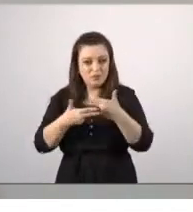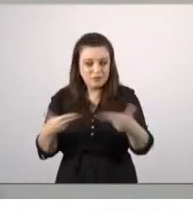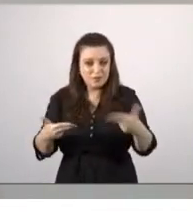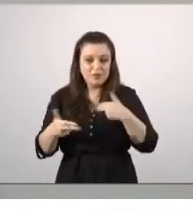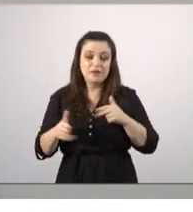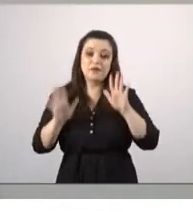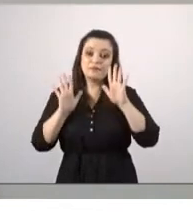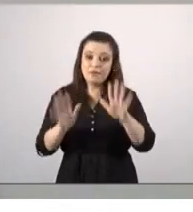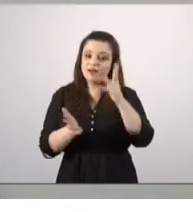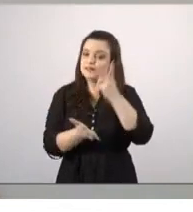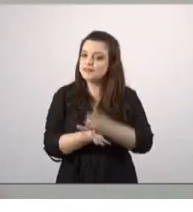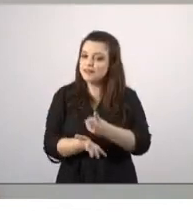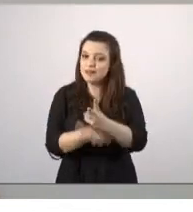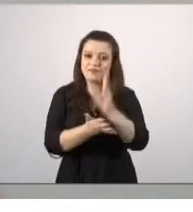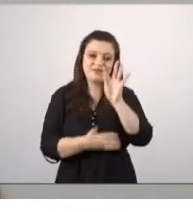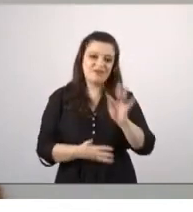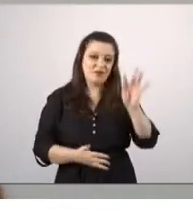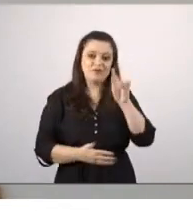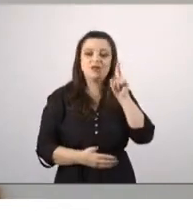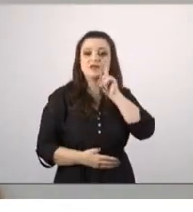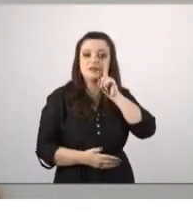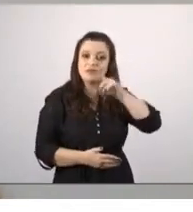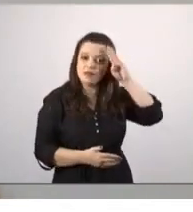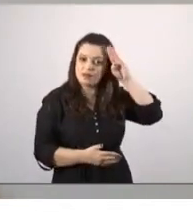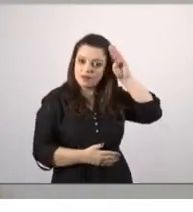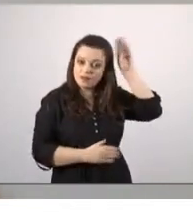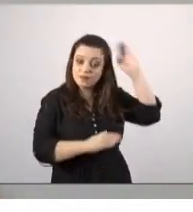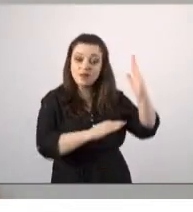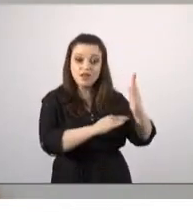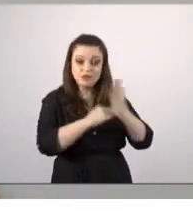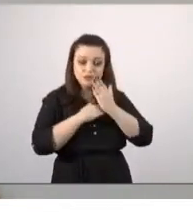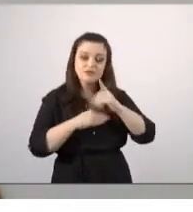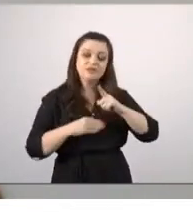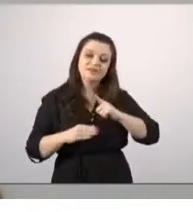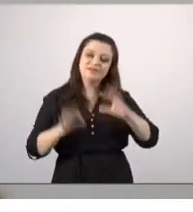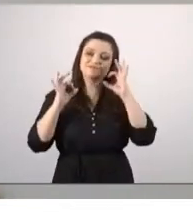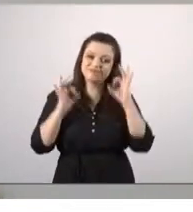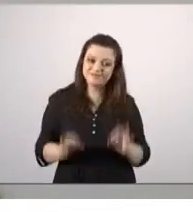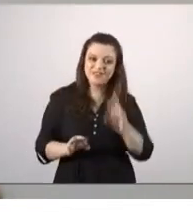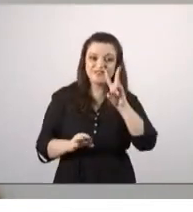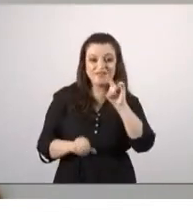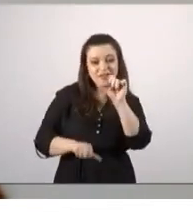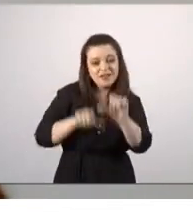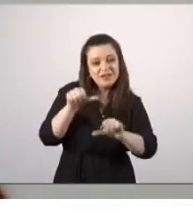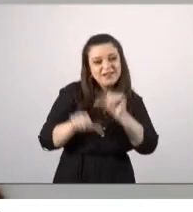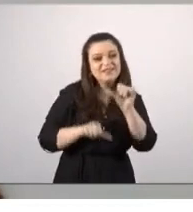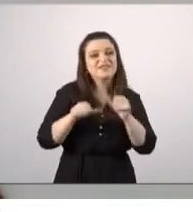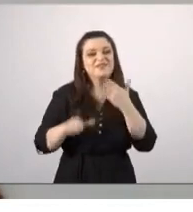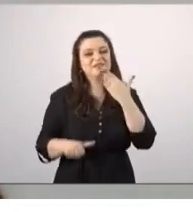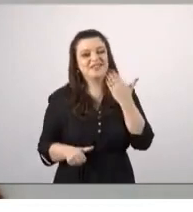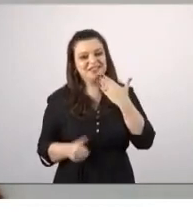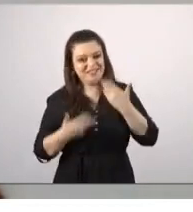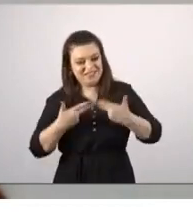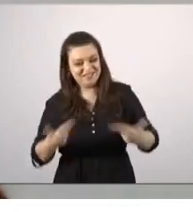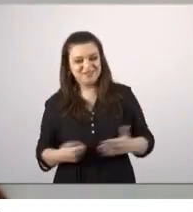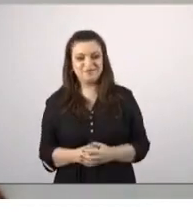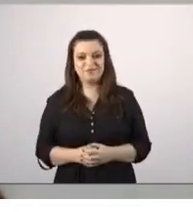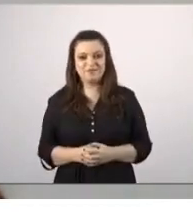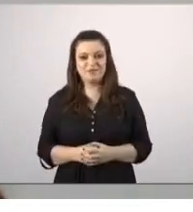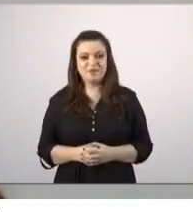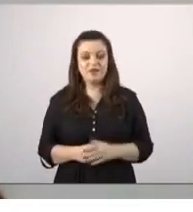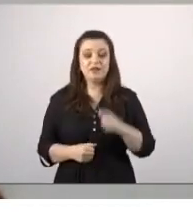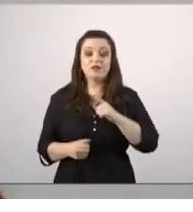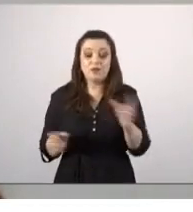nos ajudando como sempre faz, com certeza será uma transição um pouco mais suave. Nós terminamos o American com